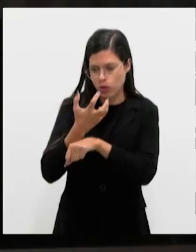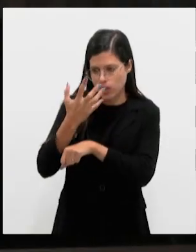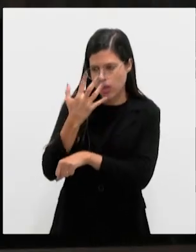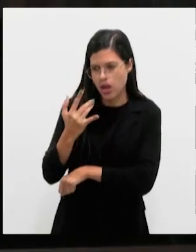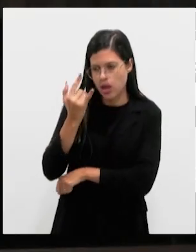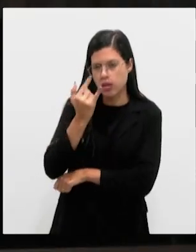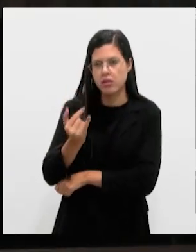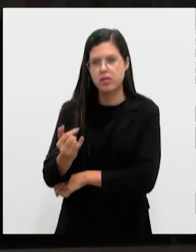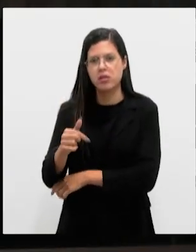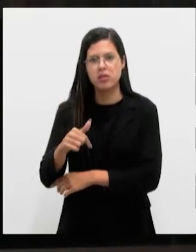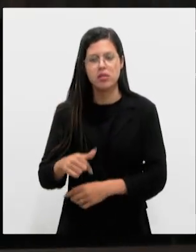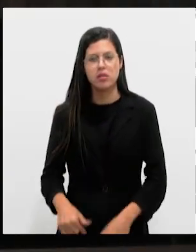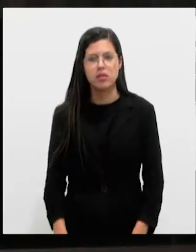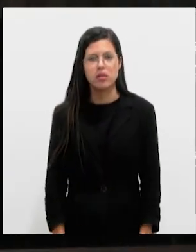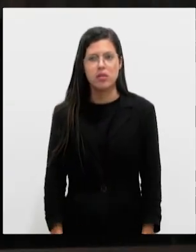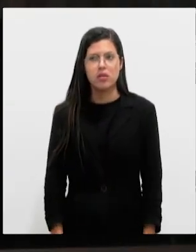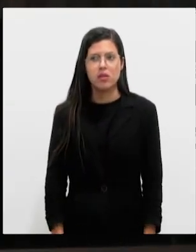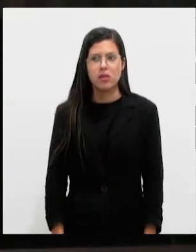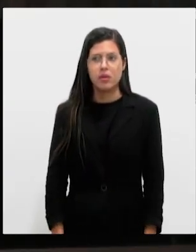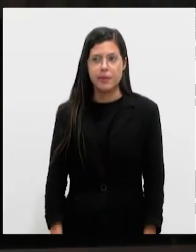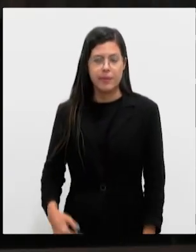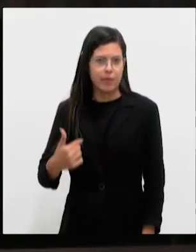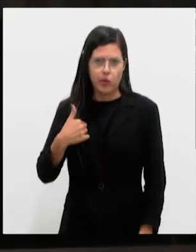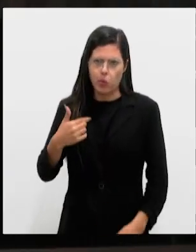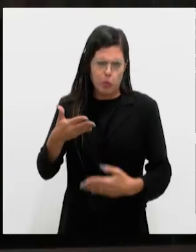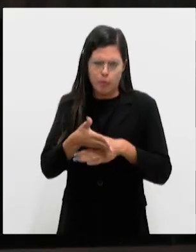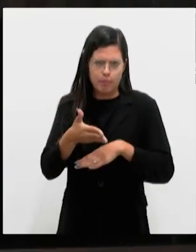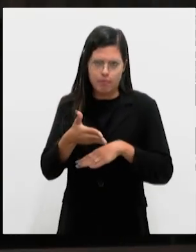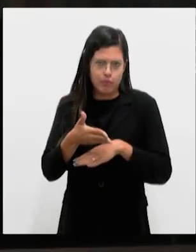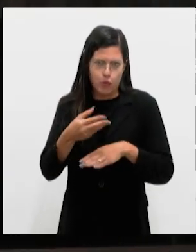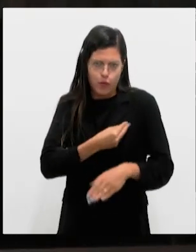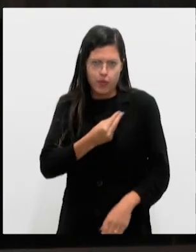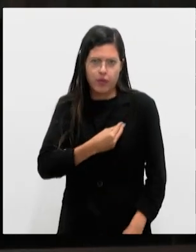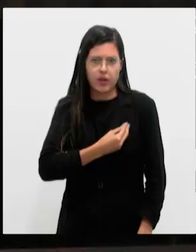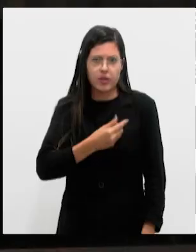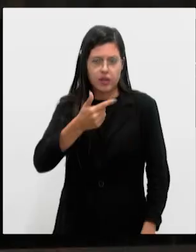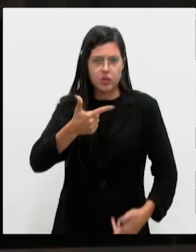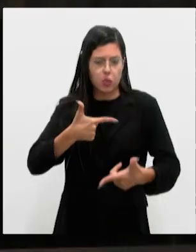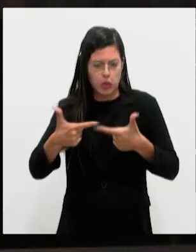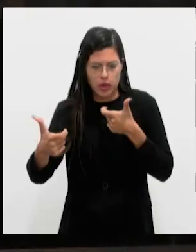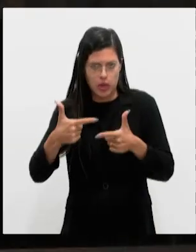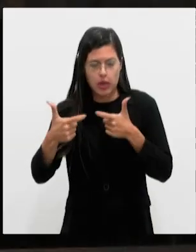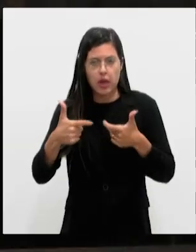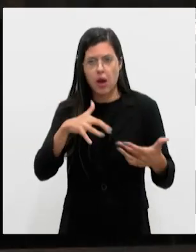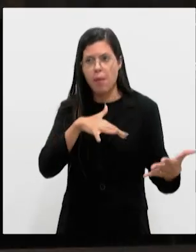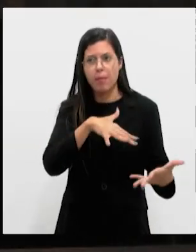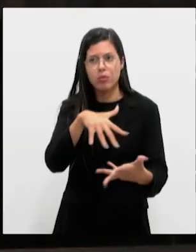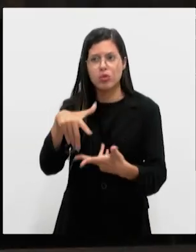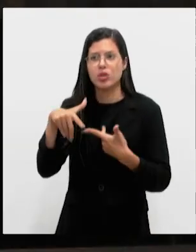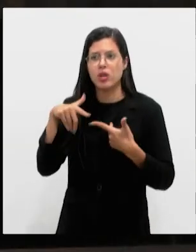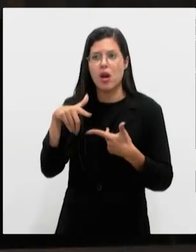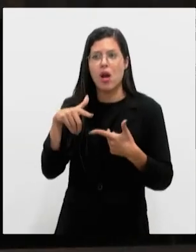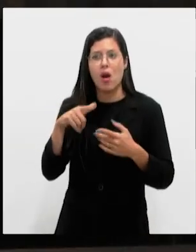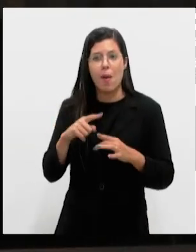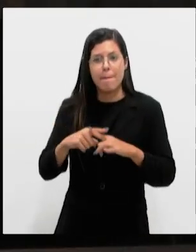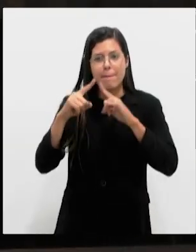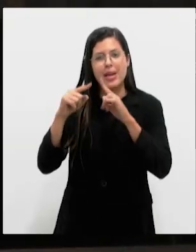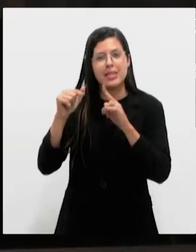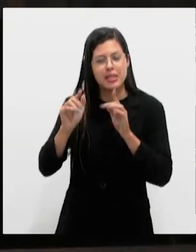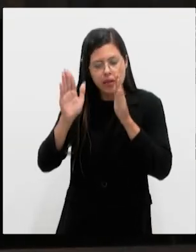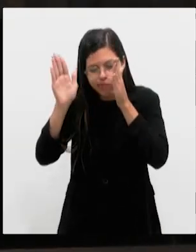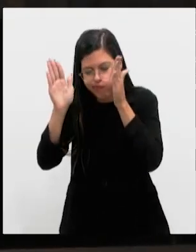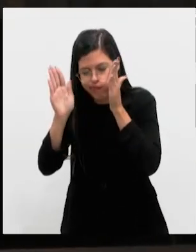Isso foi da época do meu pai. Mas o fanatismo que na época ficou famoso, que o